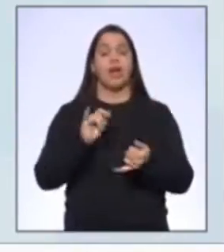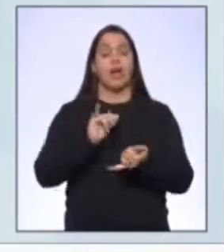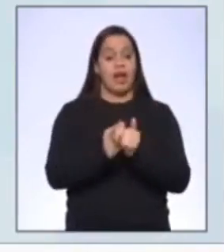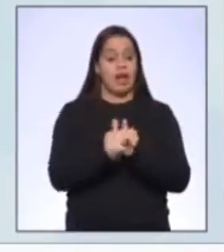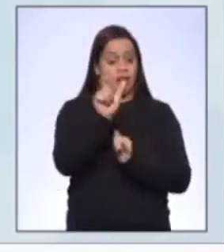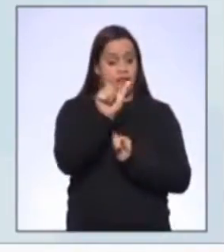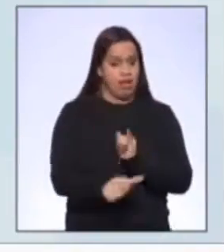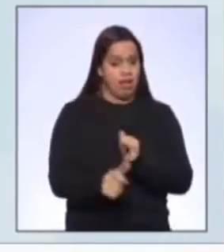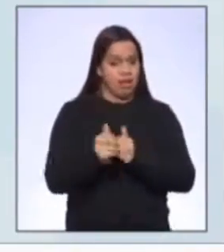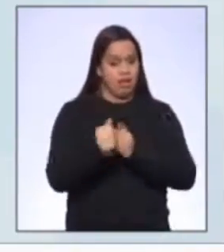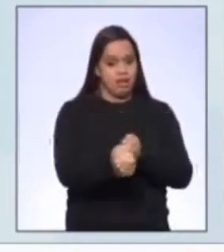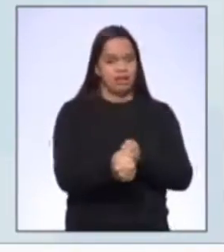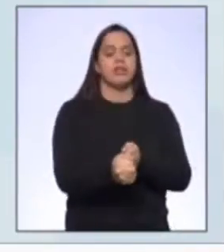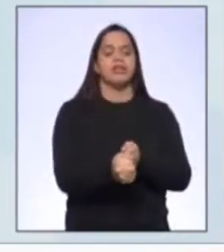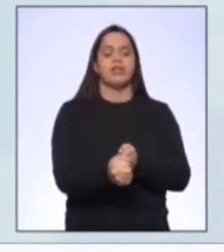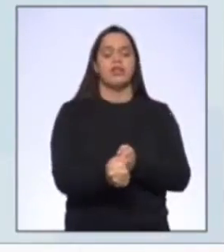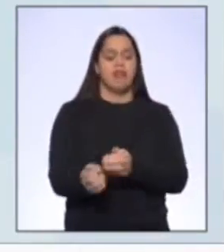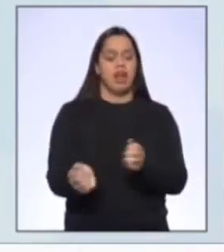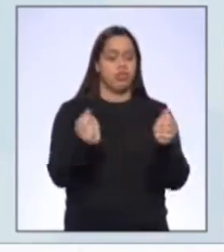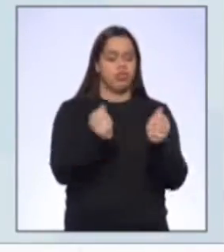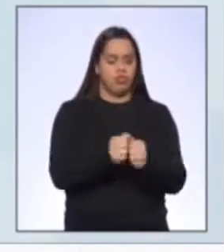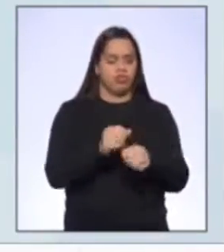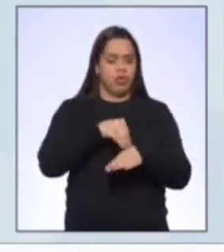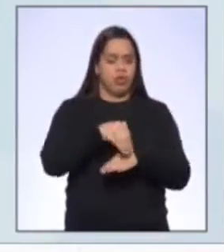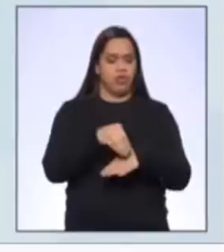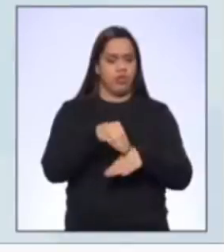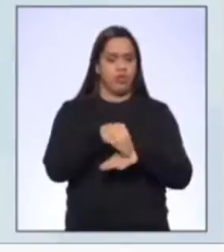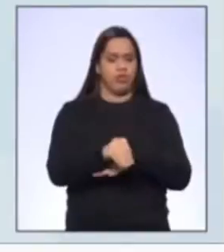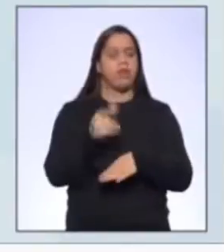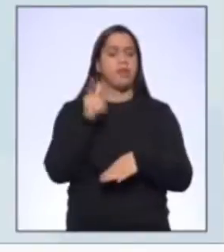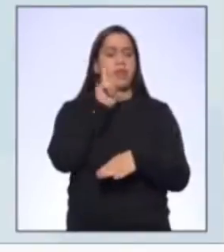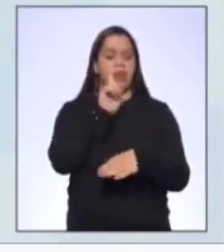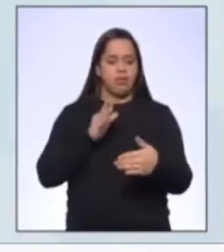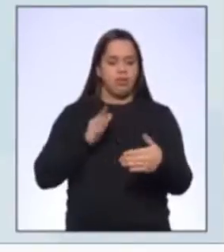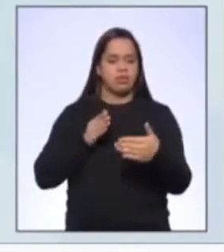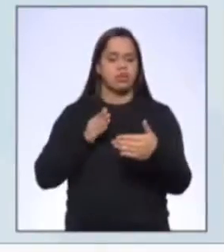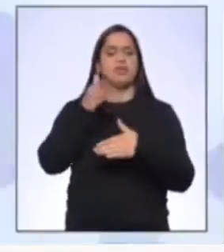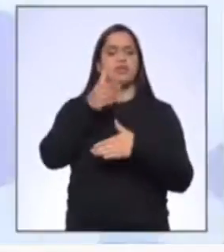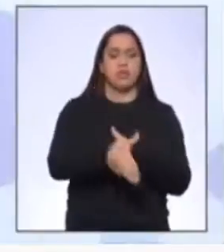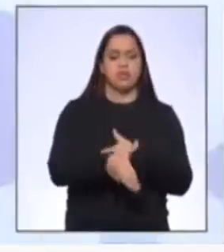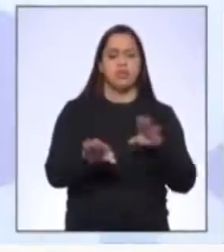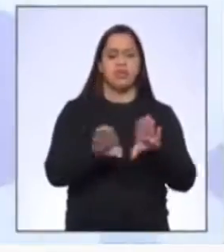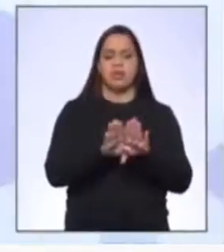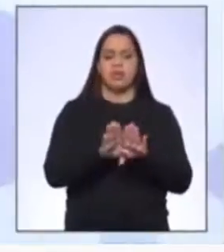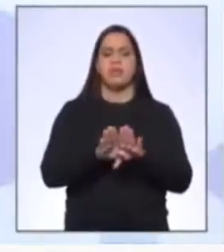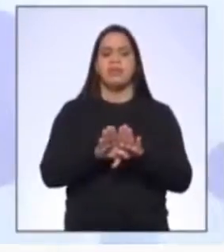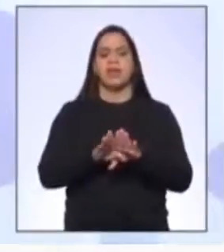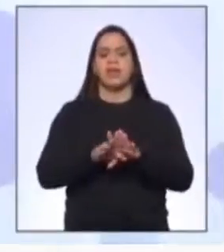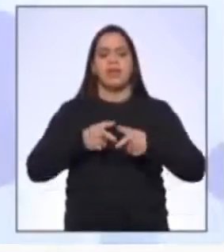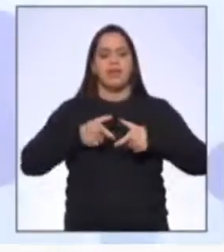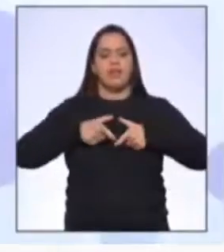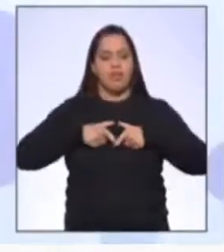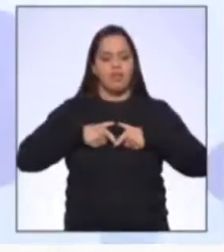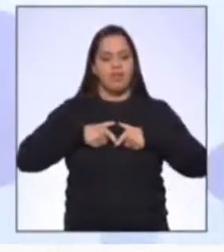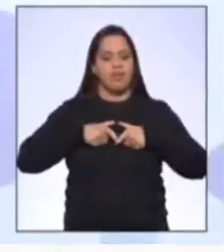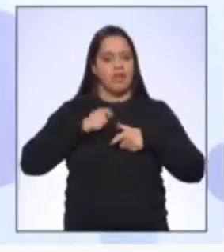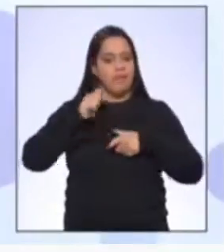do atleta dando os comandos necessários para que ele alcance as provas e também a medalha olímpica